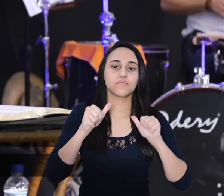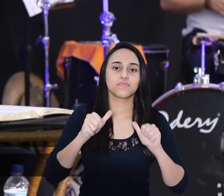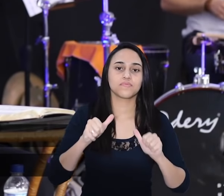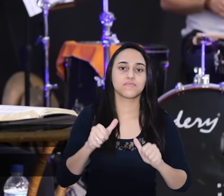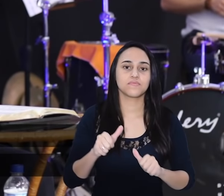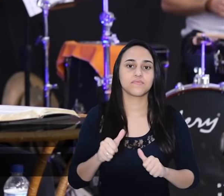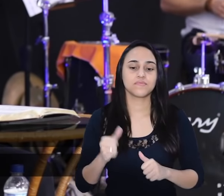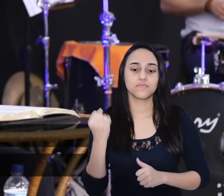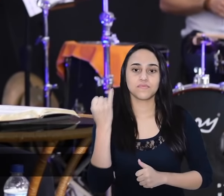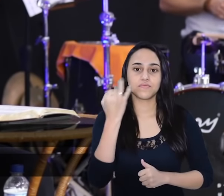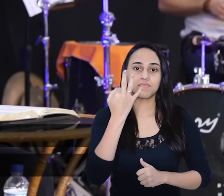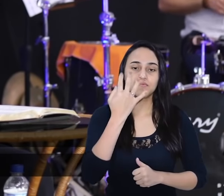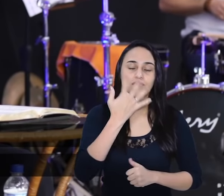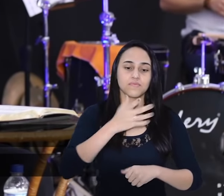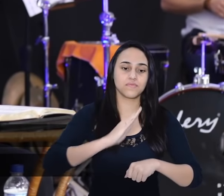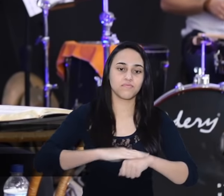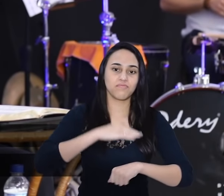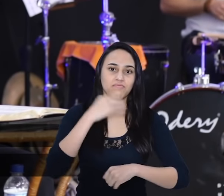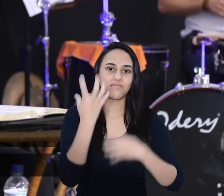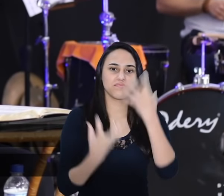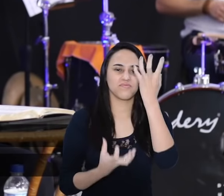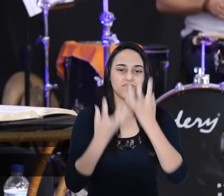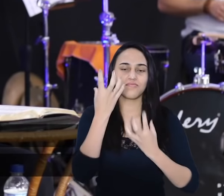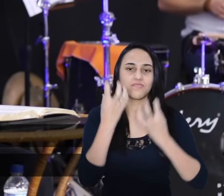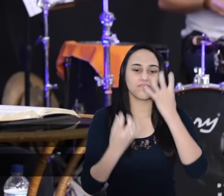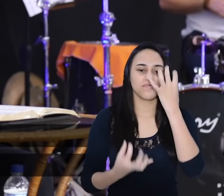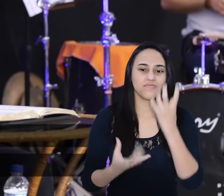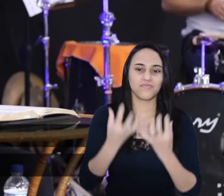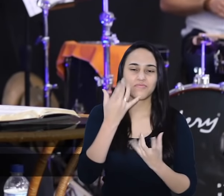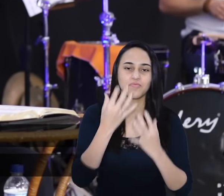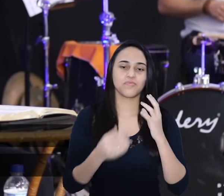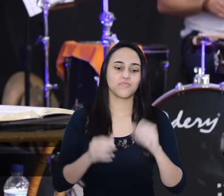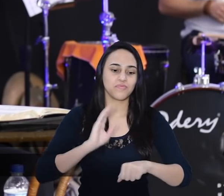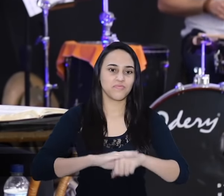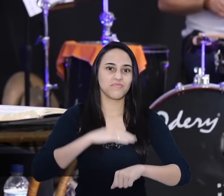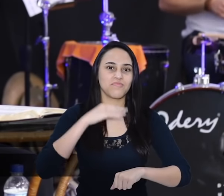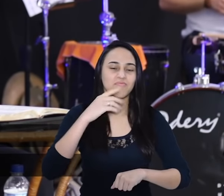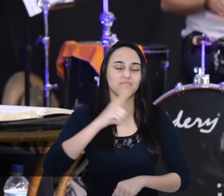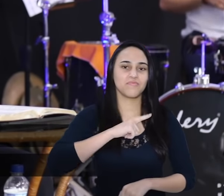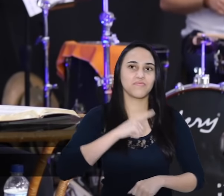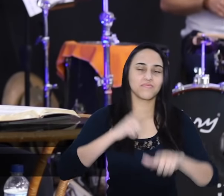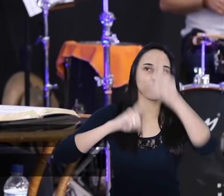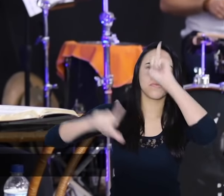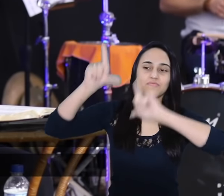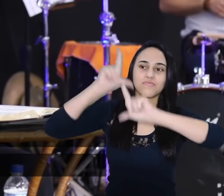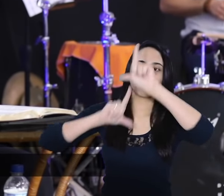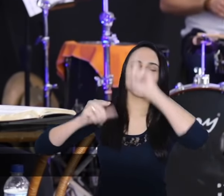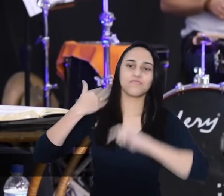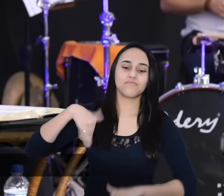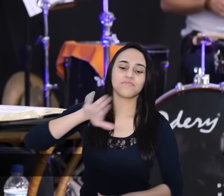leões. Quanto mais a fogueira queimava, mais se ouvia o louvor dos nossos